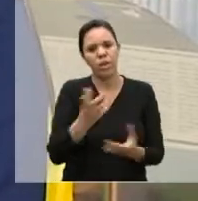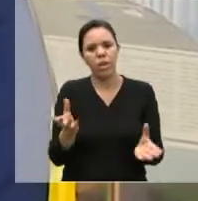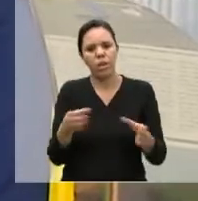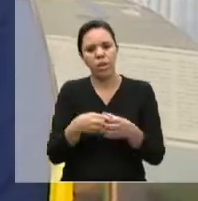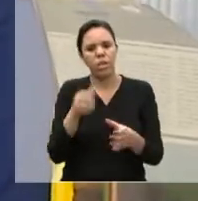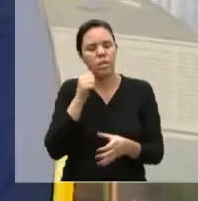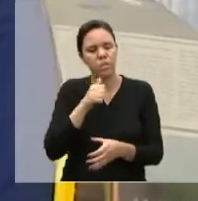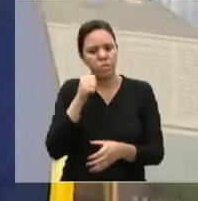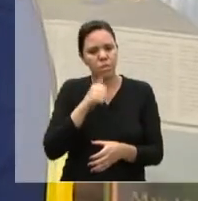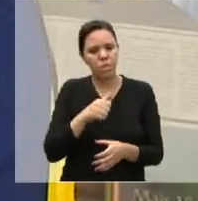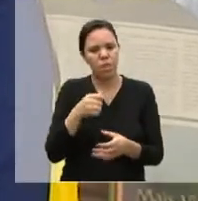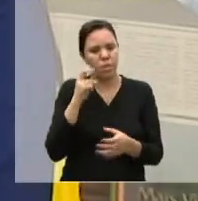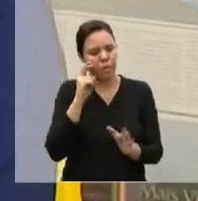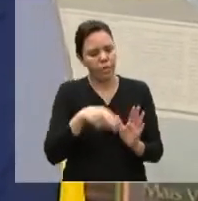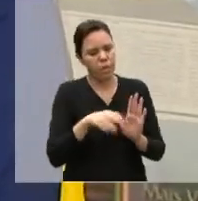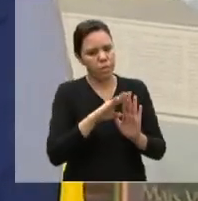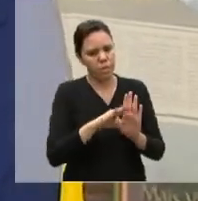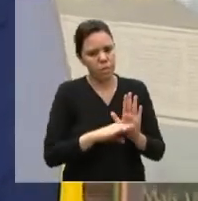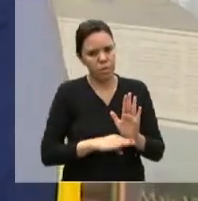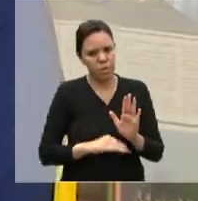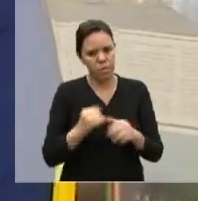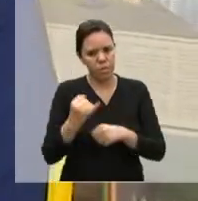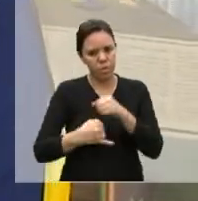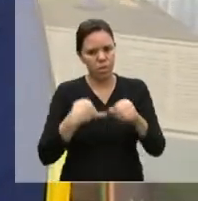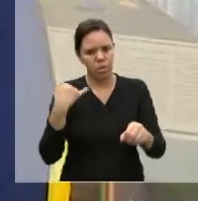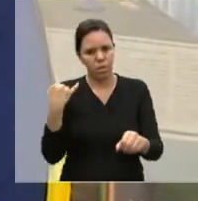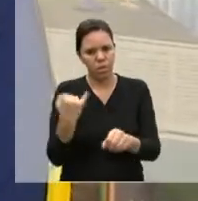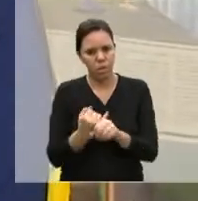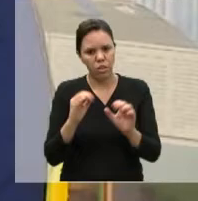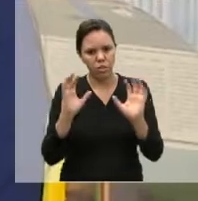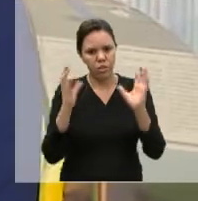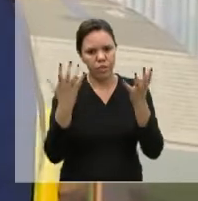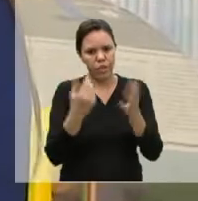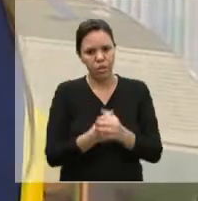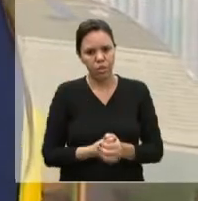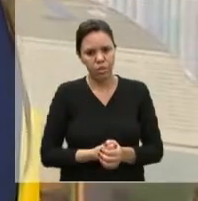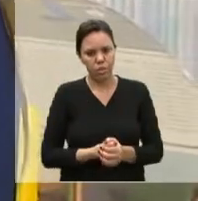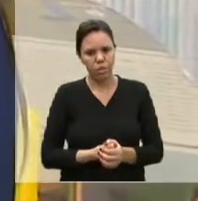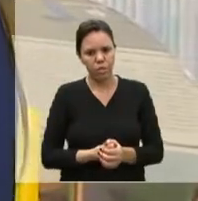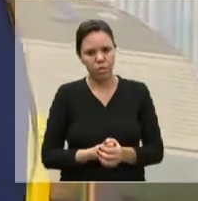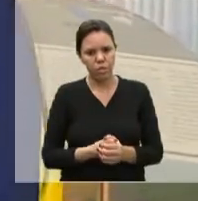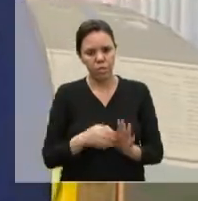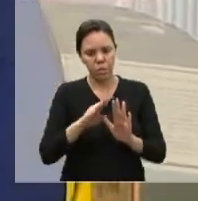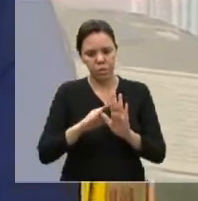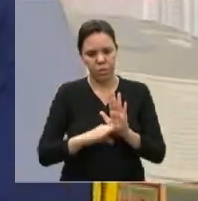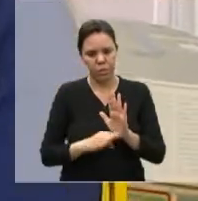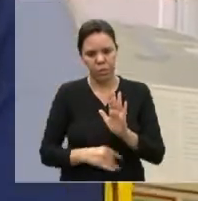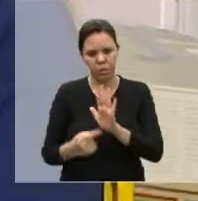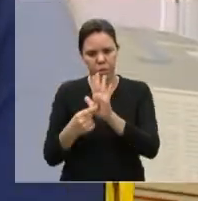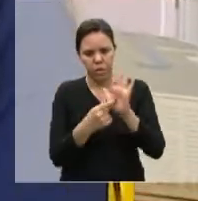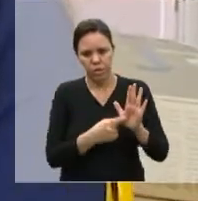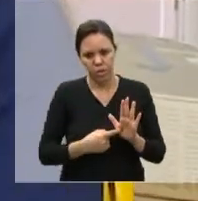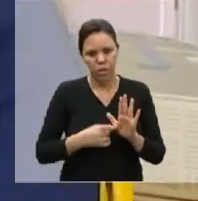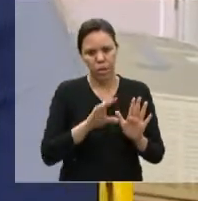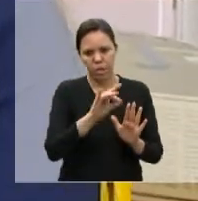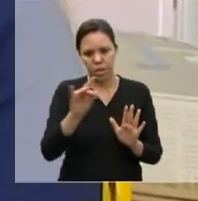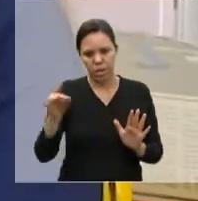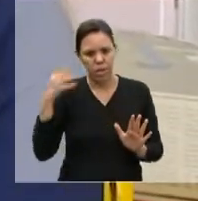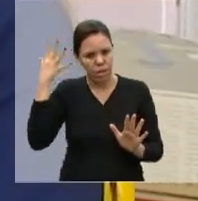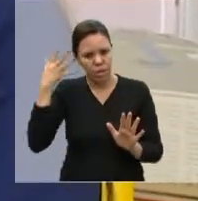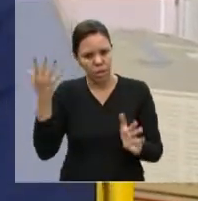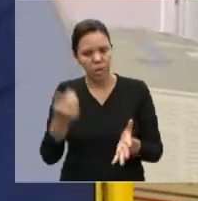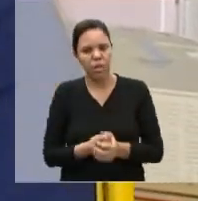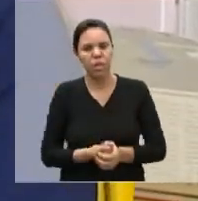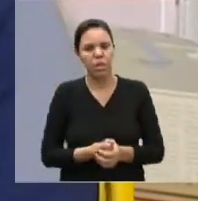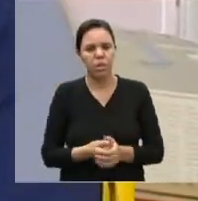do evento, mostrei a programação toda. E aí, quando eu mostrei palestra por palestra, fui lendo os títulos, né, explicando mais ou menos um resumo